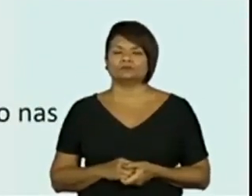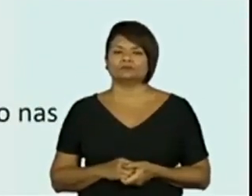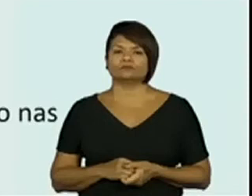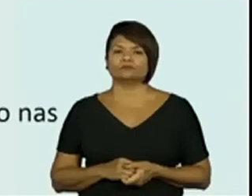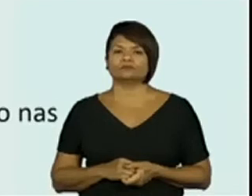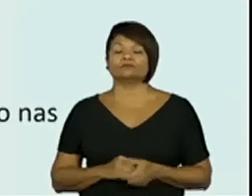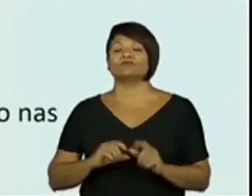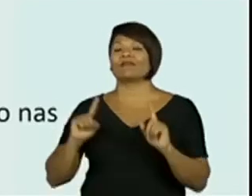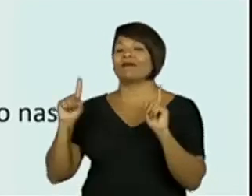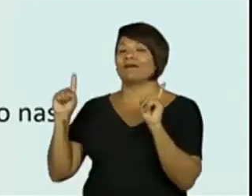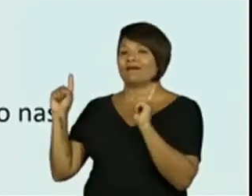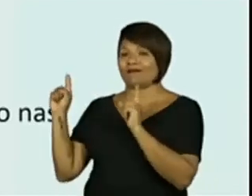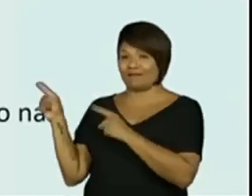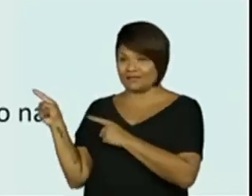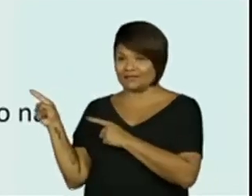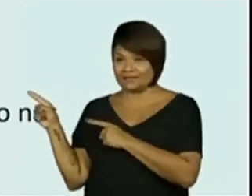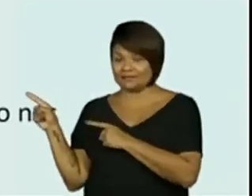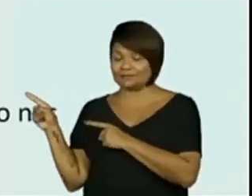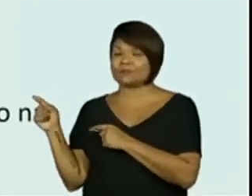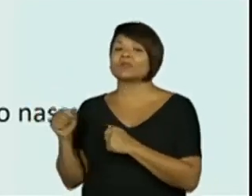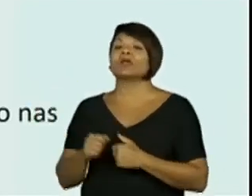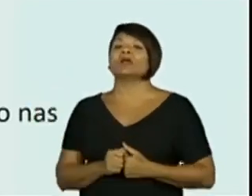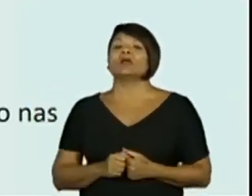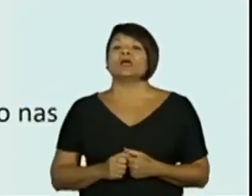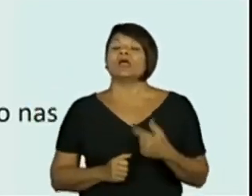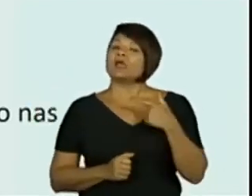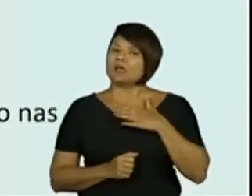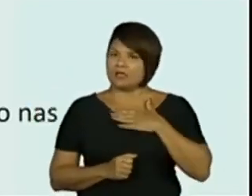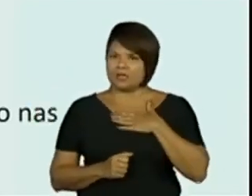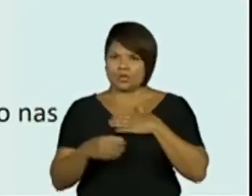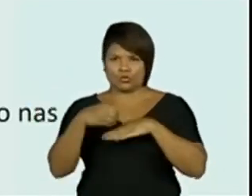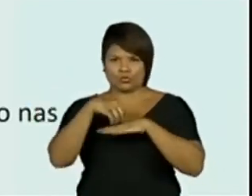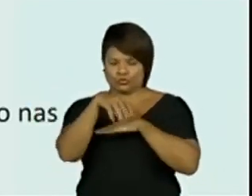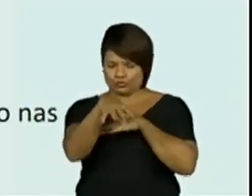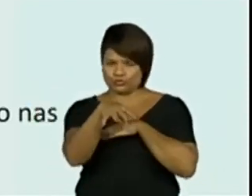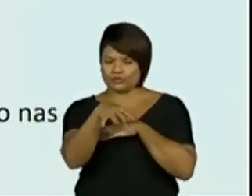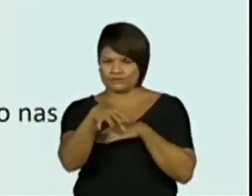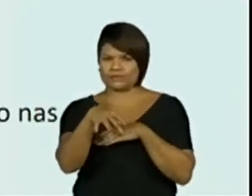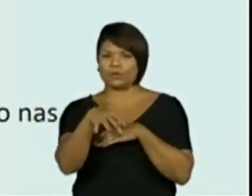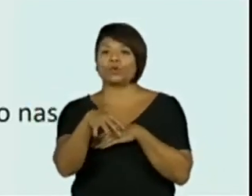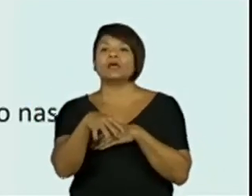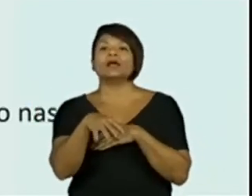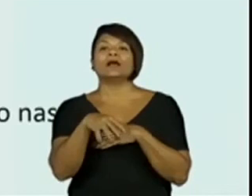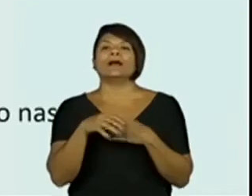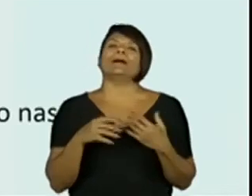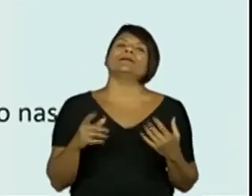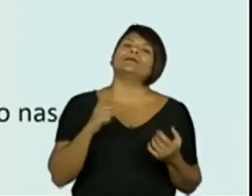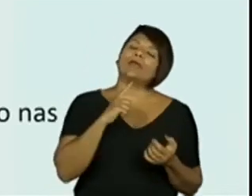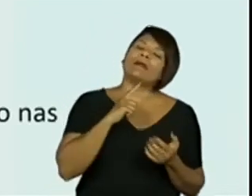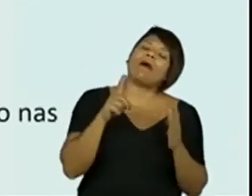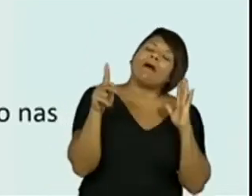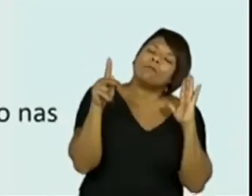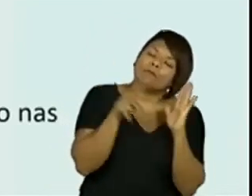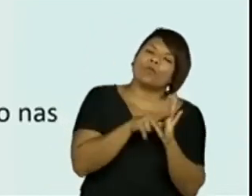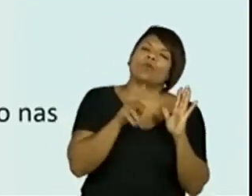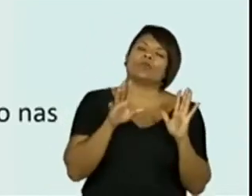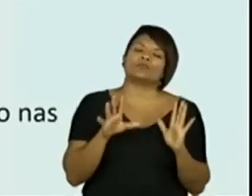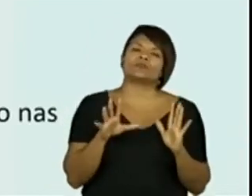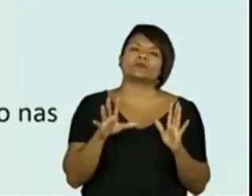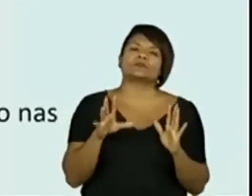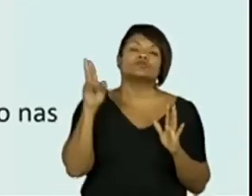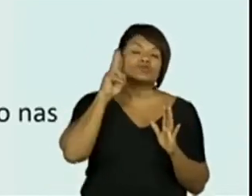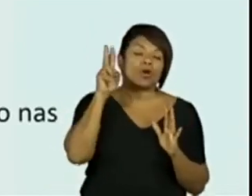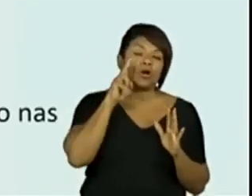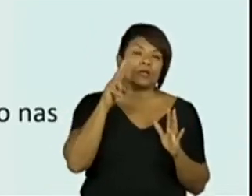Aqui, eu deixei como sugestão de outras leituras a própria história